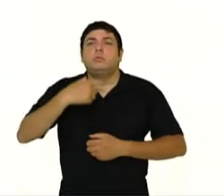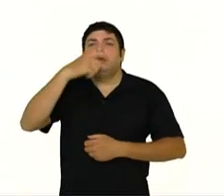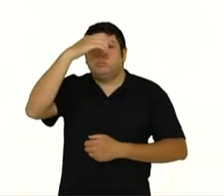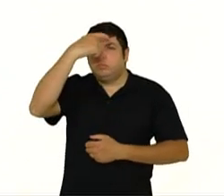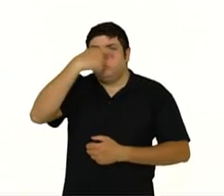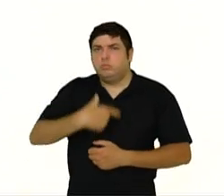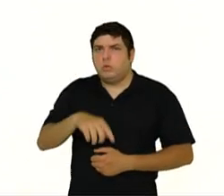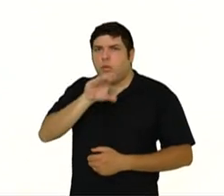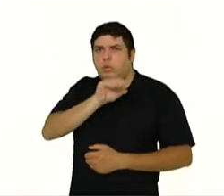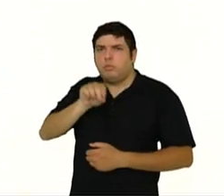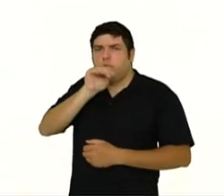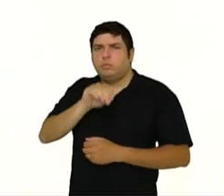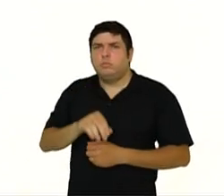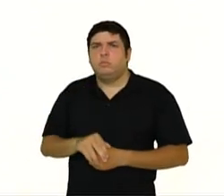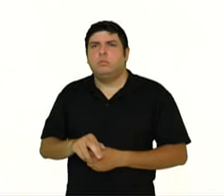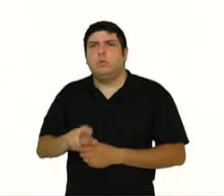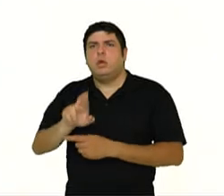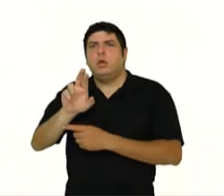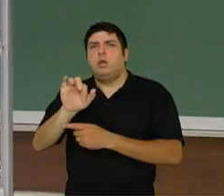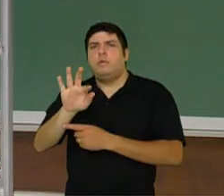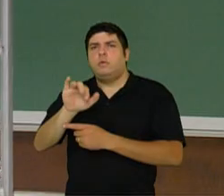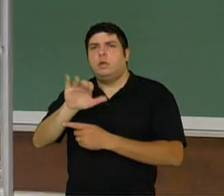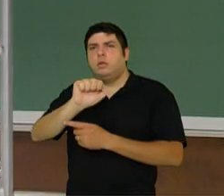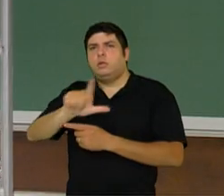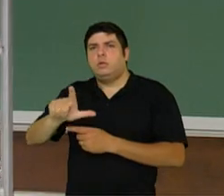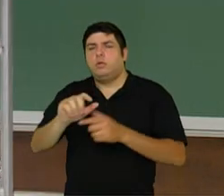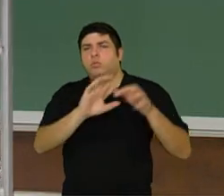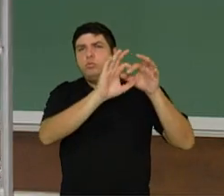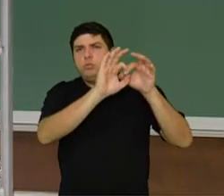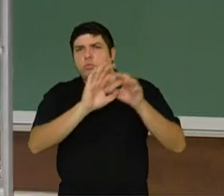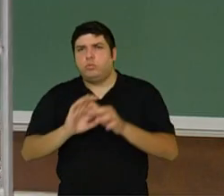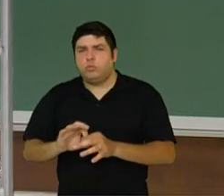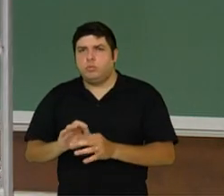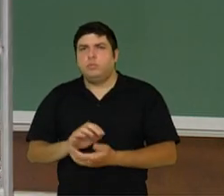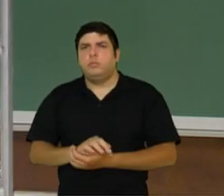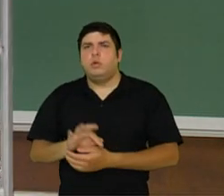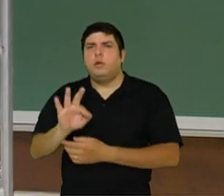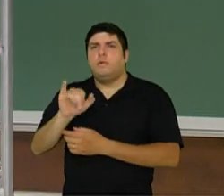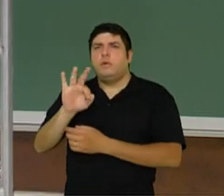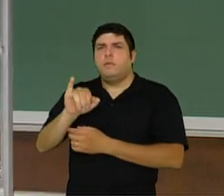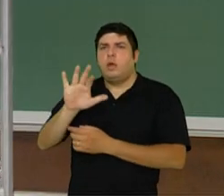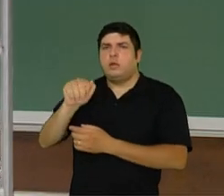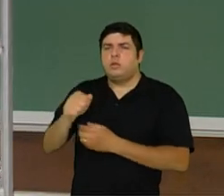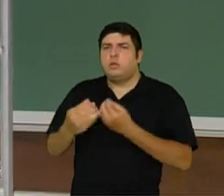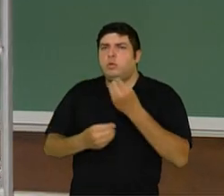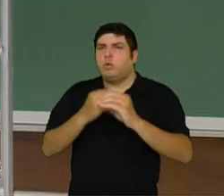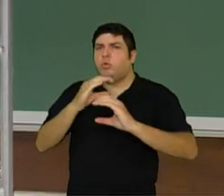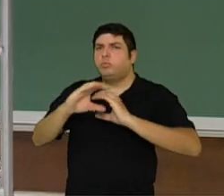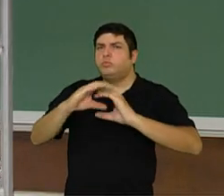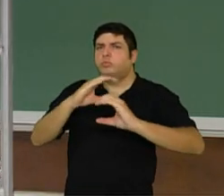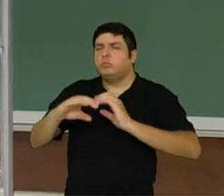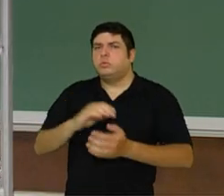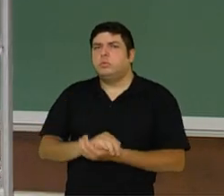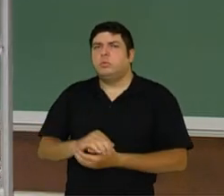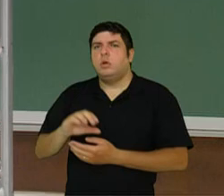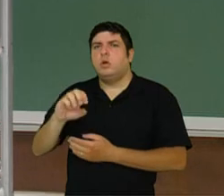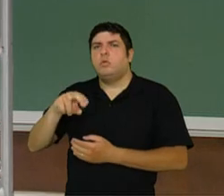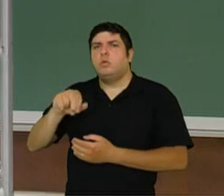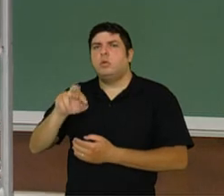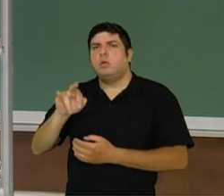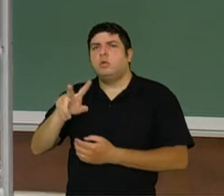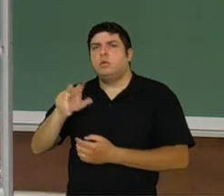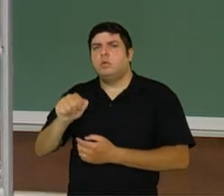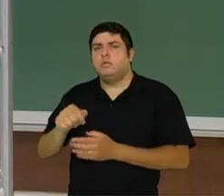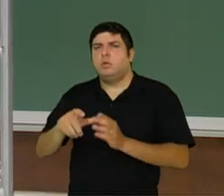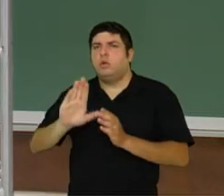falando, referencial, contexto, a fática, o canal, a conativa, a gente já viu,